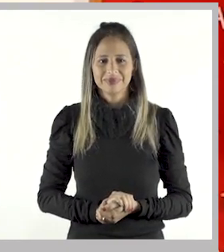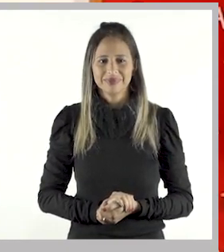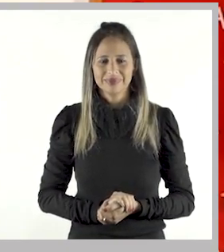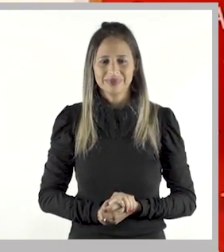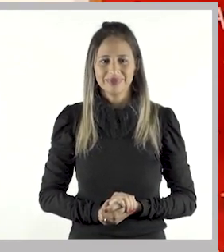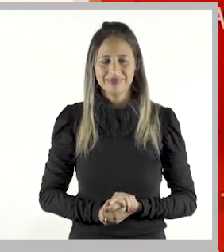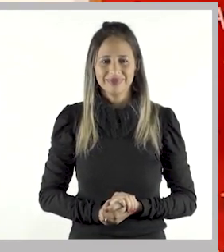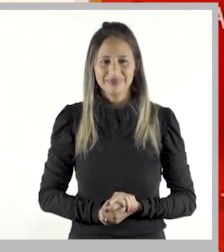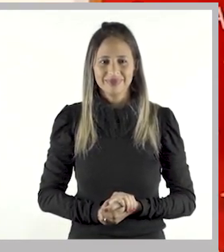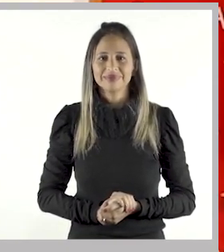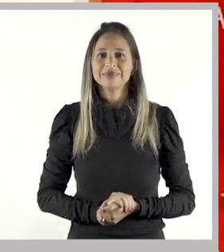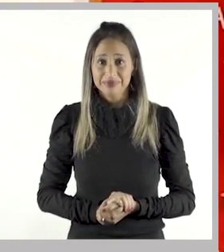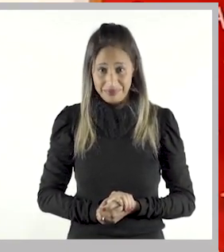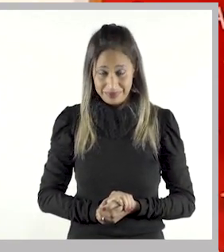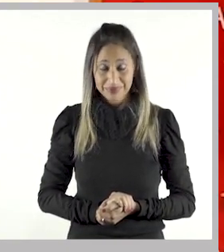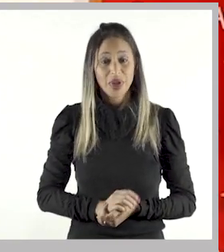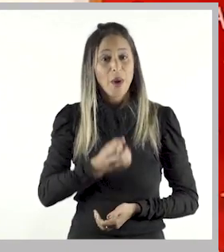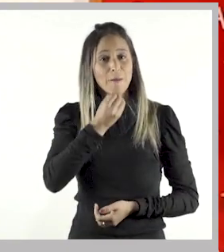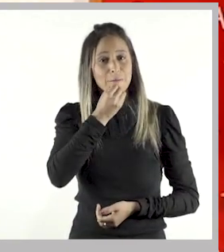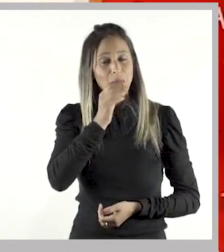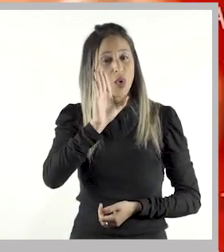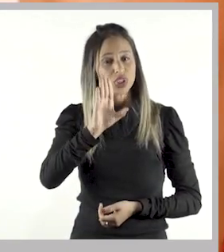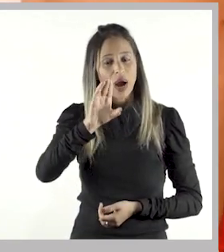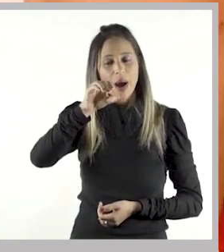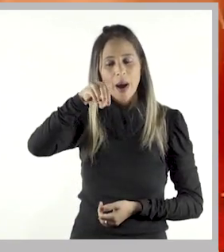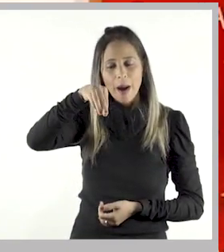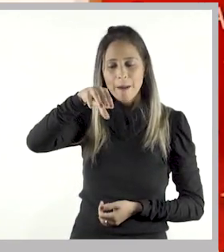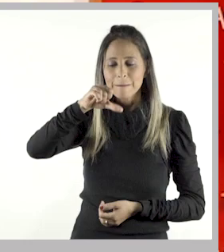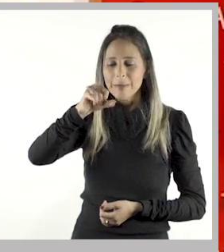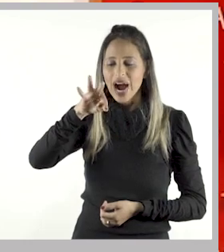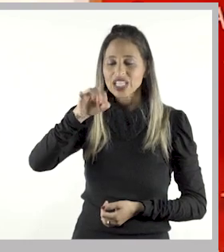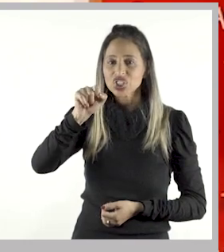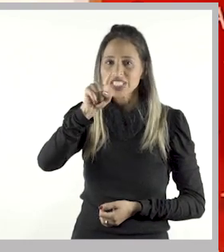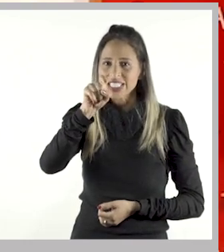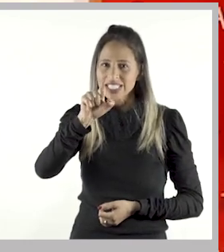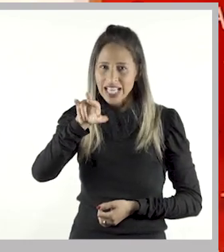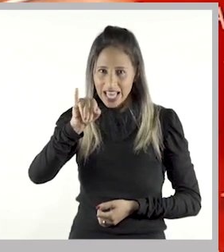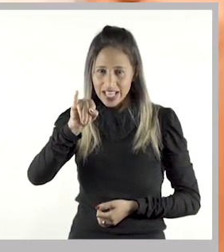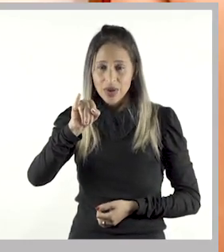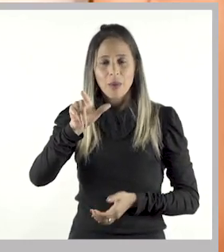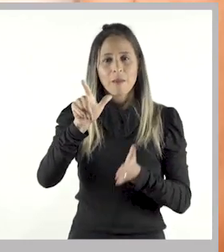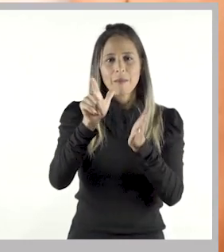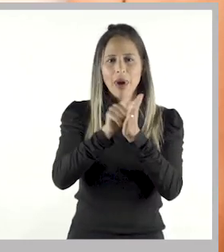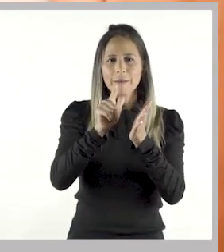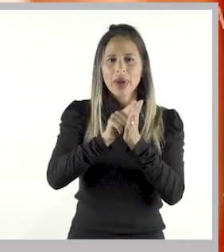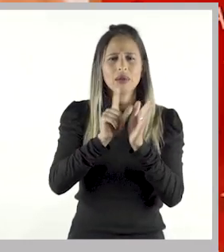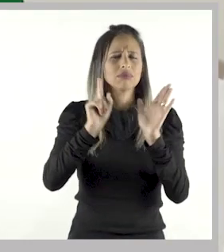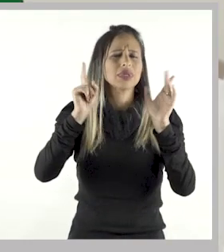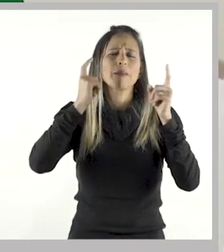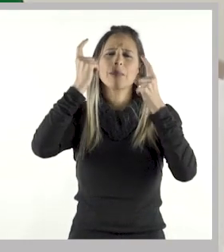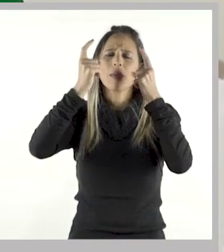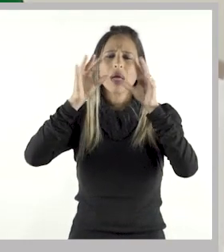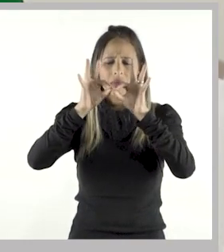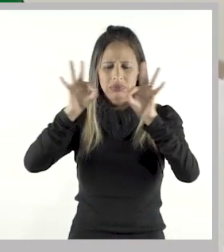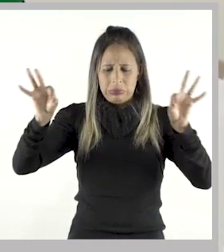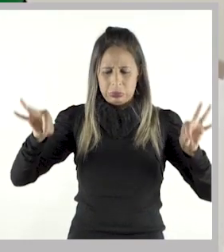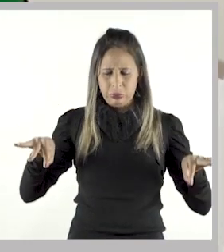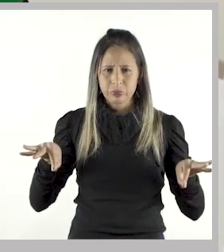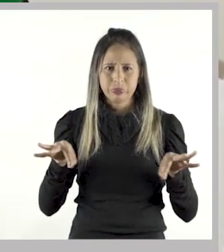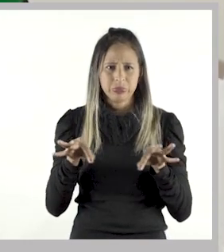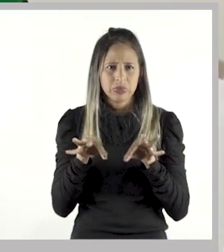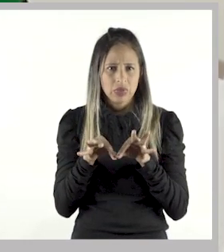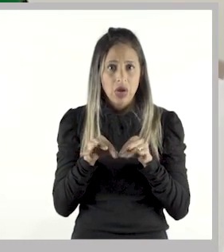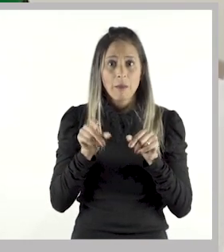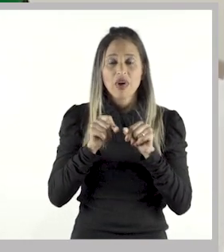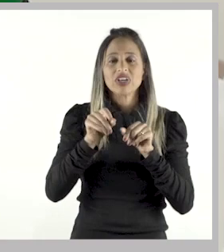Bom, eu já matizei o papel, já fiz esse fundo, eu não me importo mais com a borda. Então, para eu ter movimento e poder